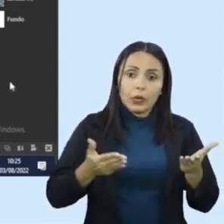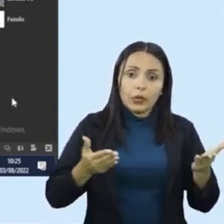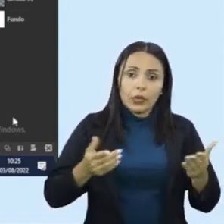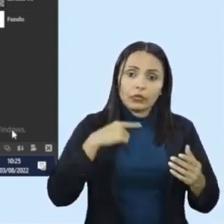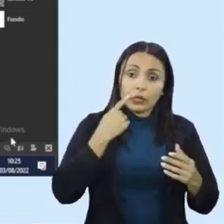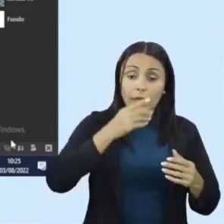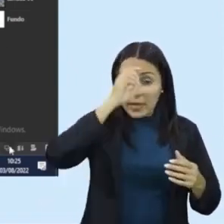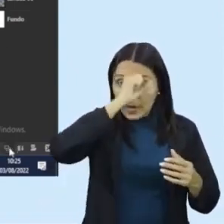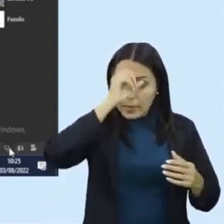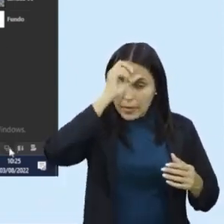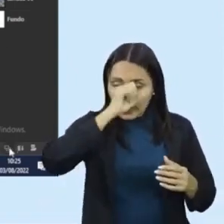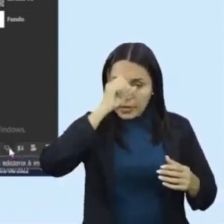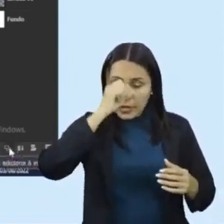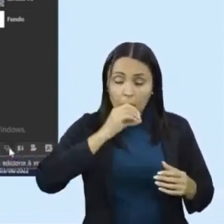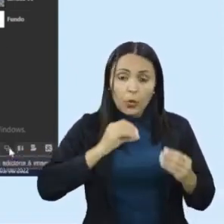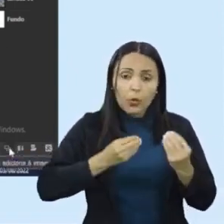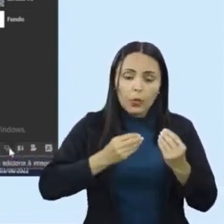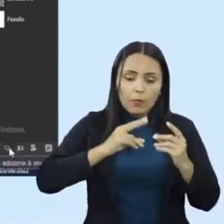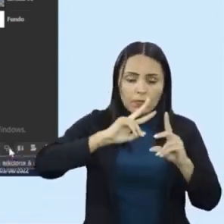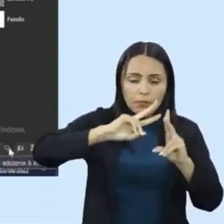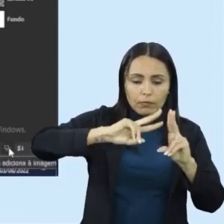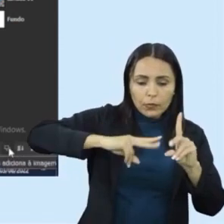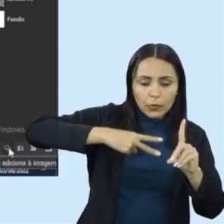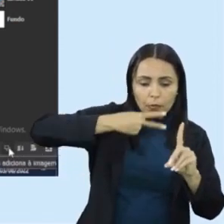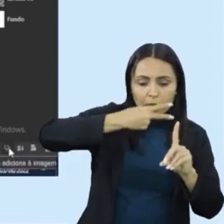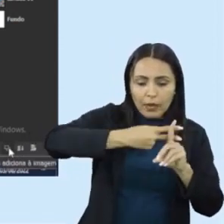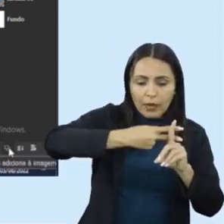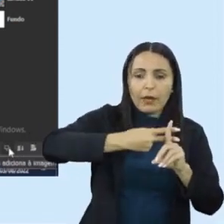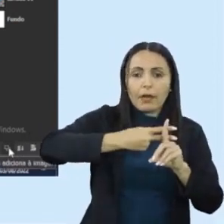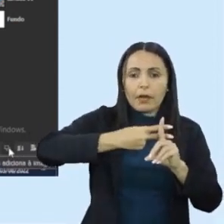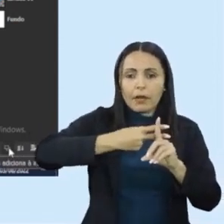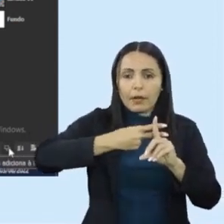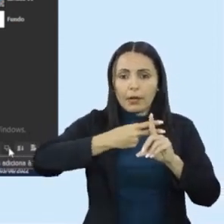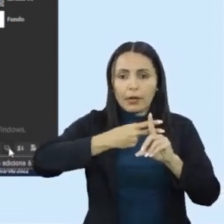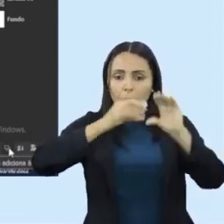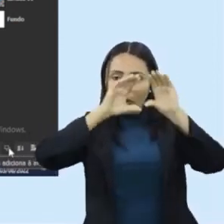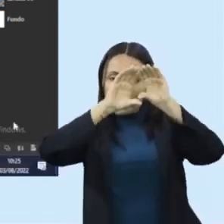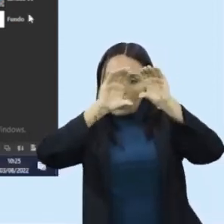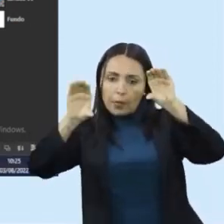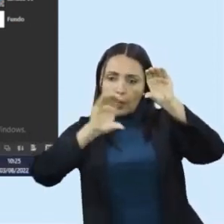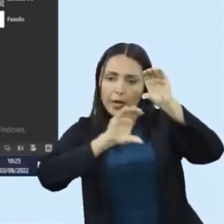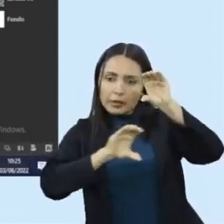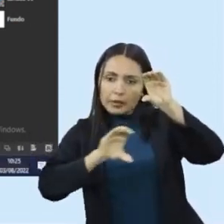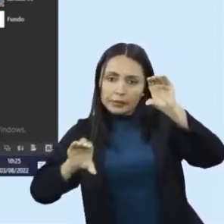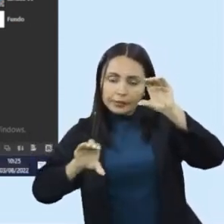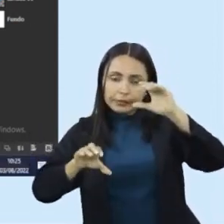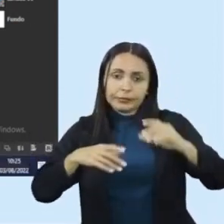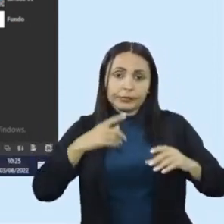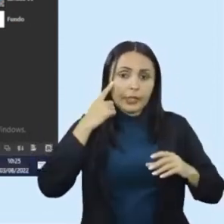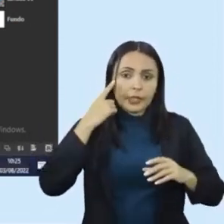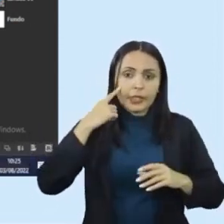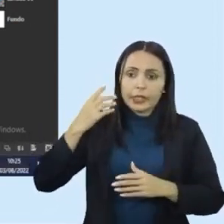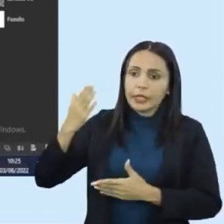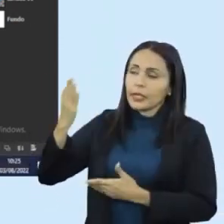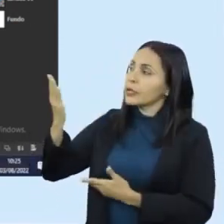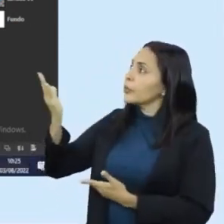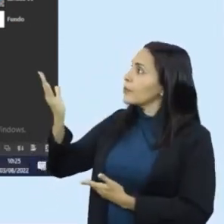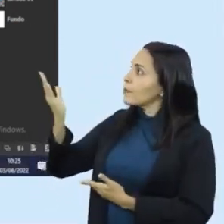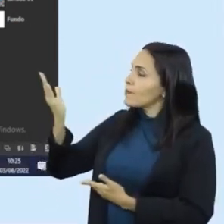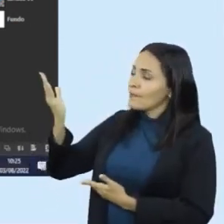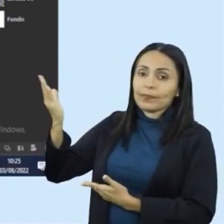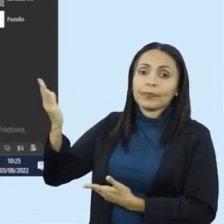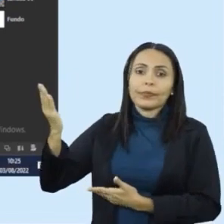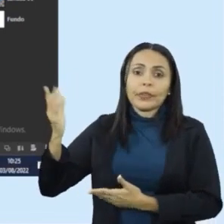Agora a gente vai aprender como duplicar uma camada. Aqui, né, nessa caixa